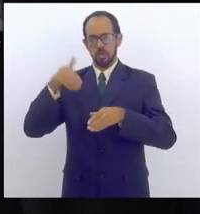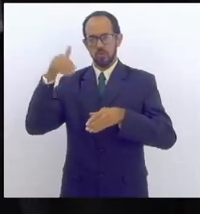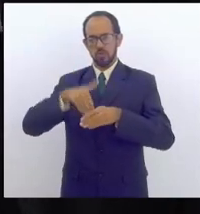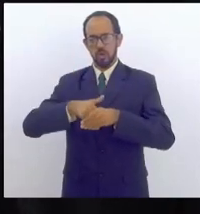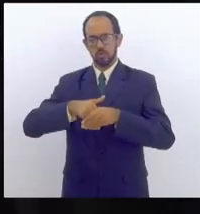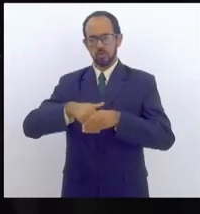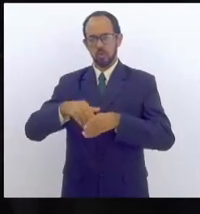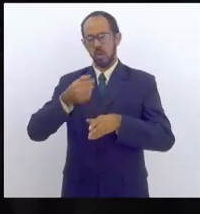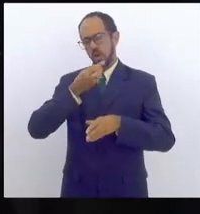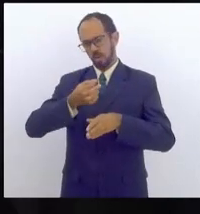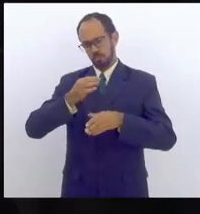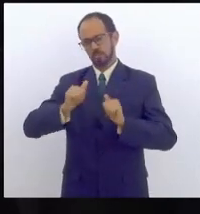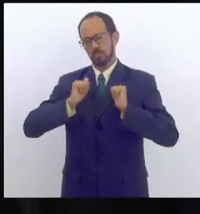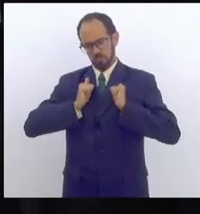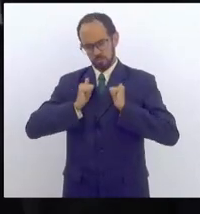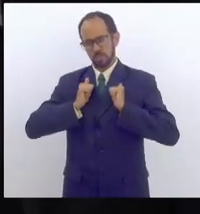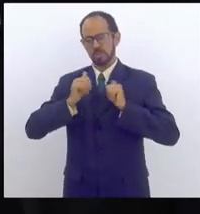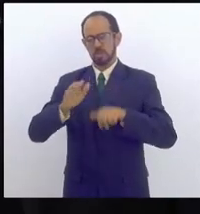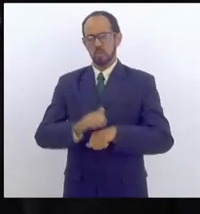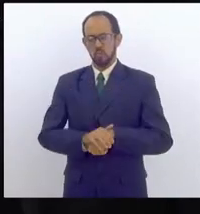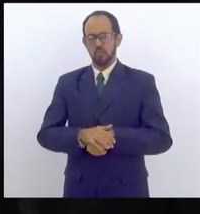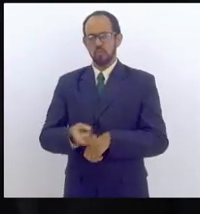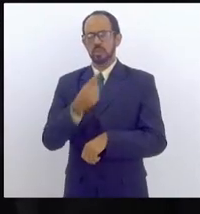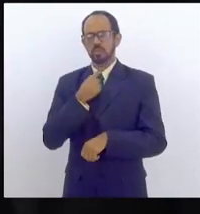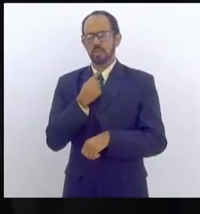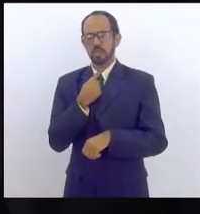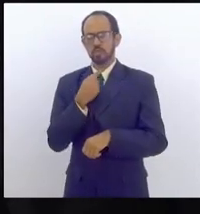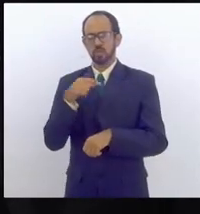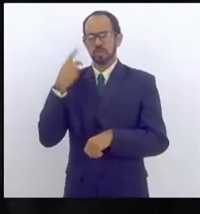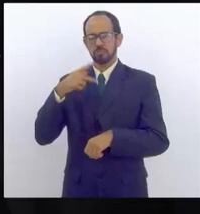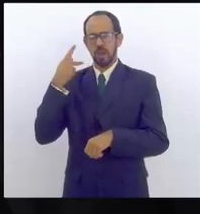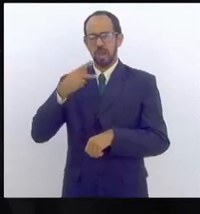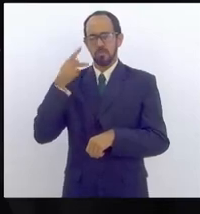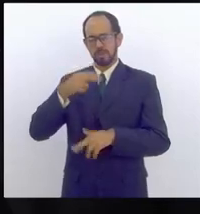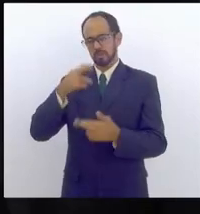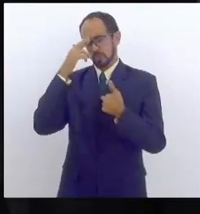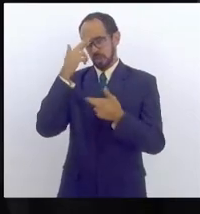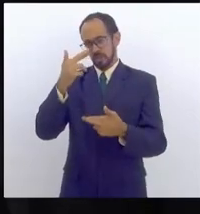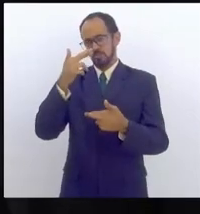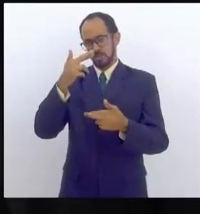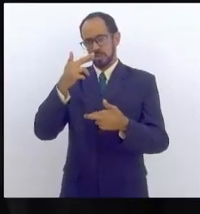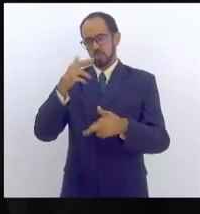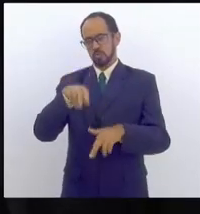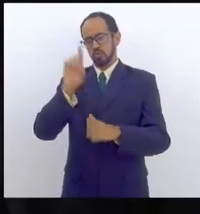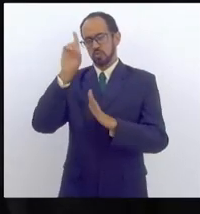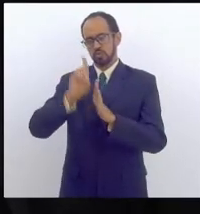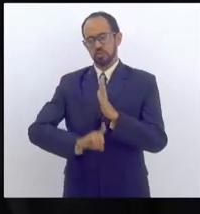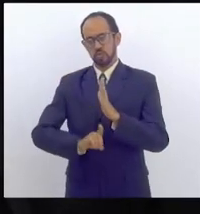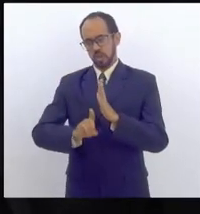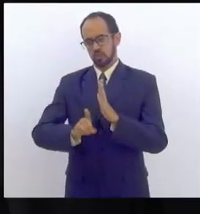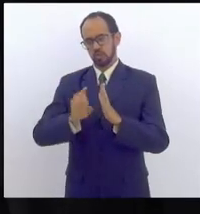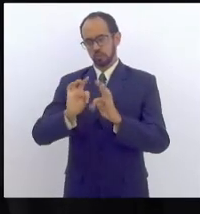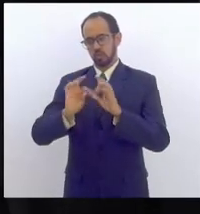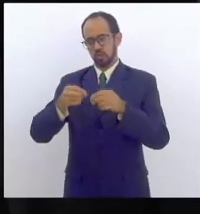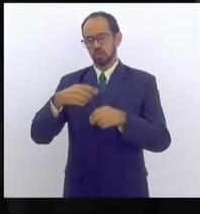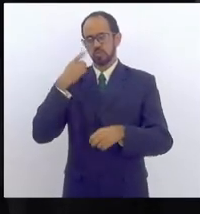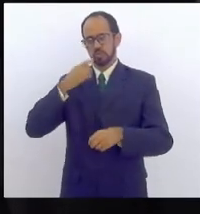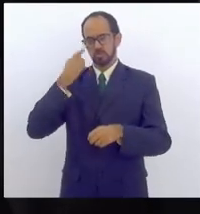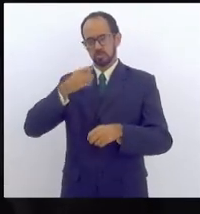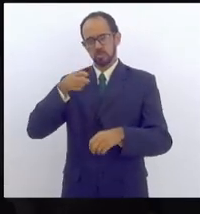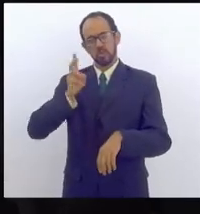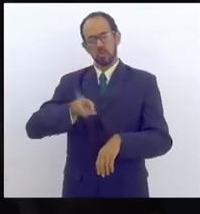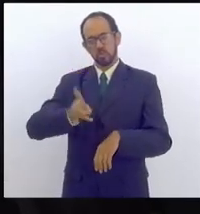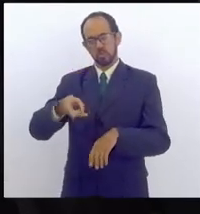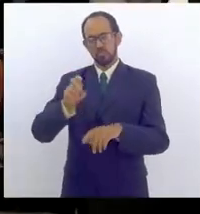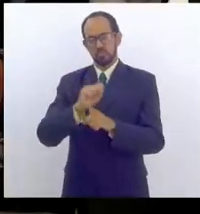pela abstenção, desejando que esse parlamento seja respeitado, os direitos dos deputados, e vamos juntos para uma